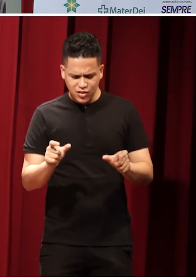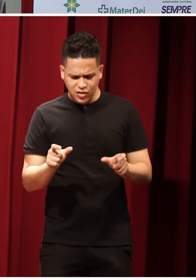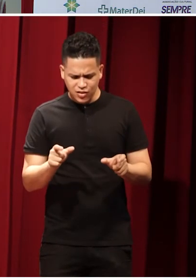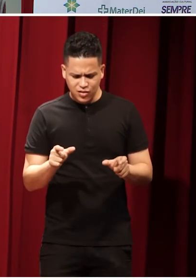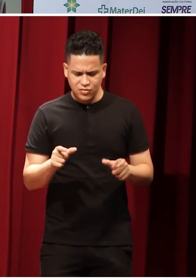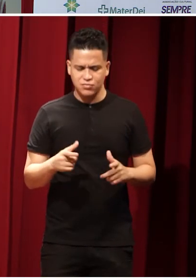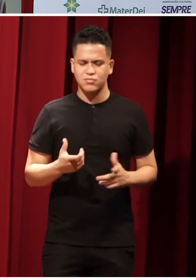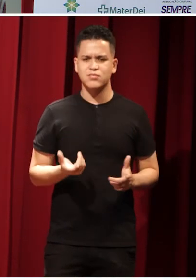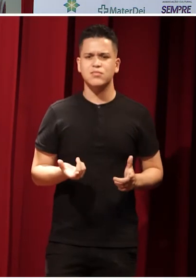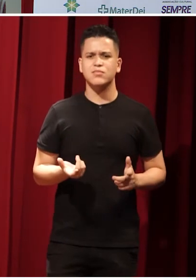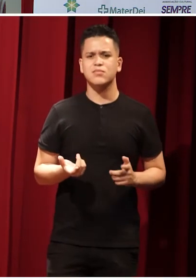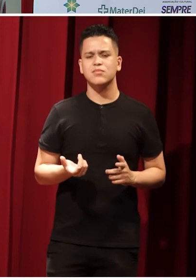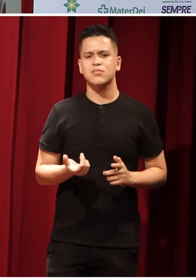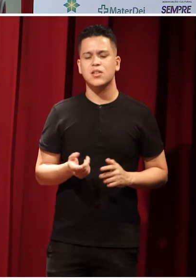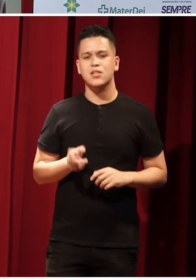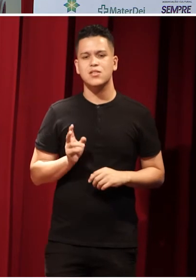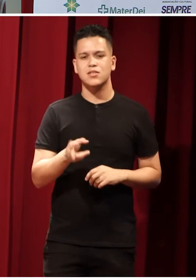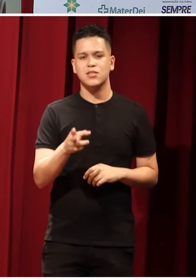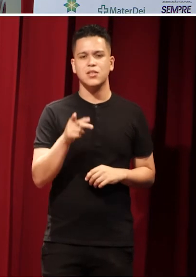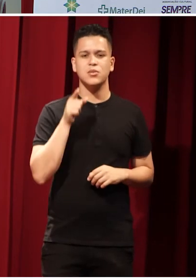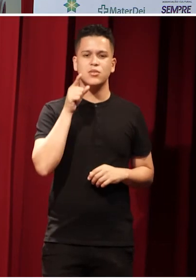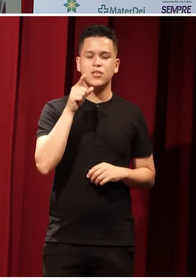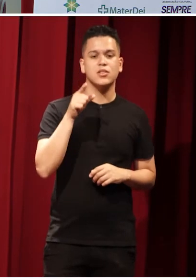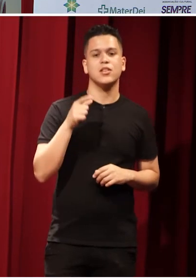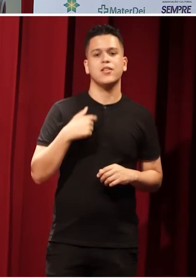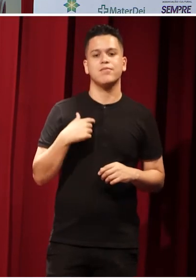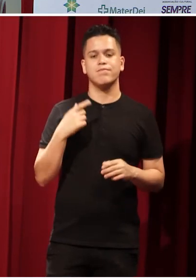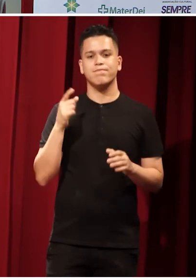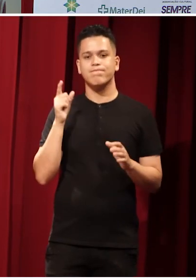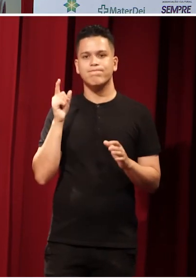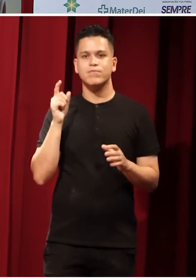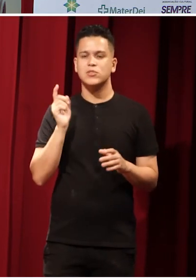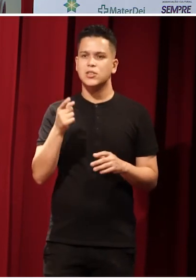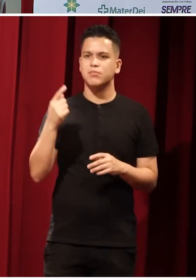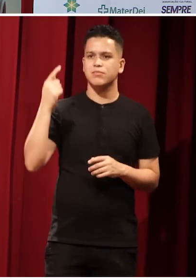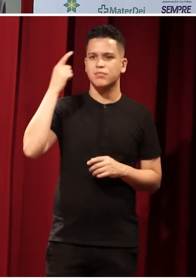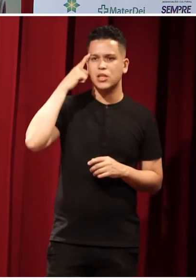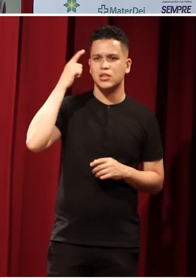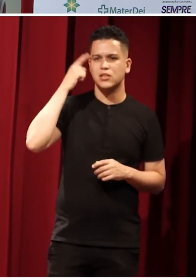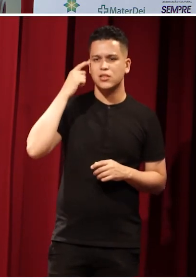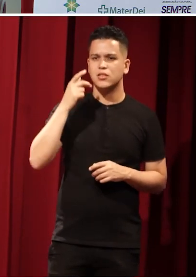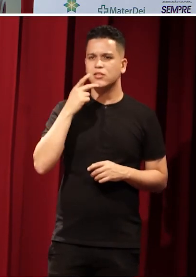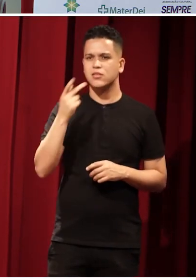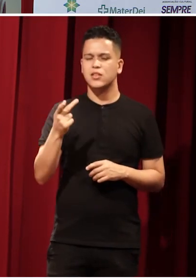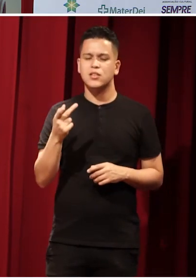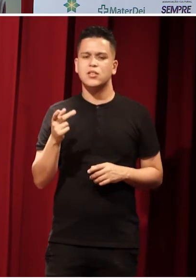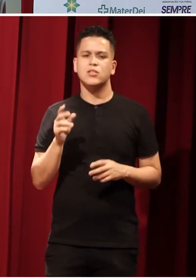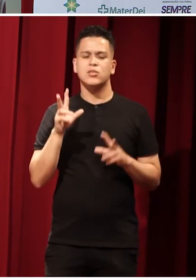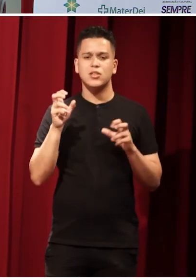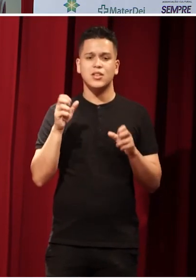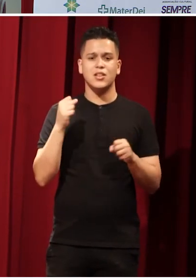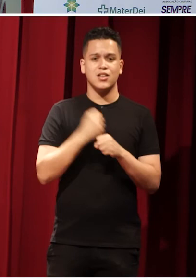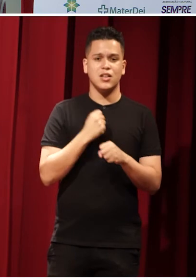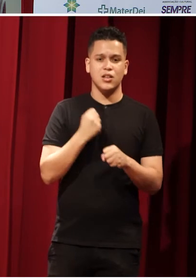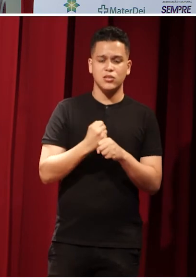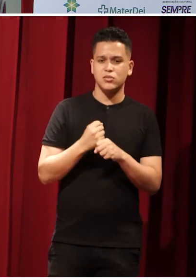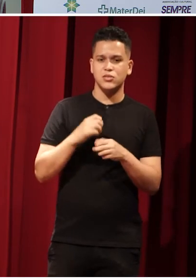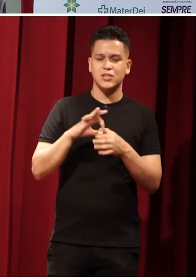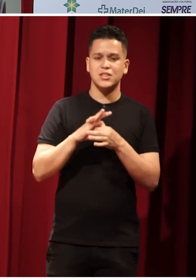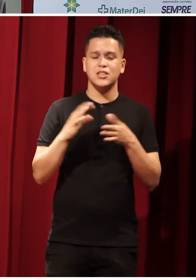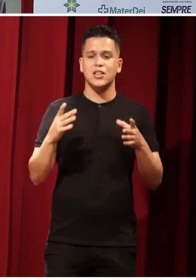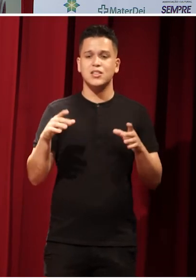lutando pela liberdade de quem? Para interessar quem? Então, sempre você está, a tua luta